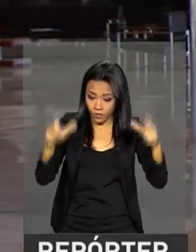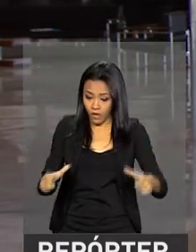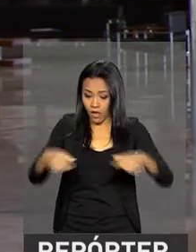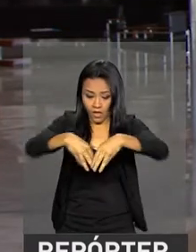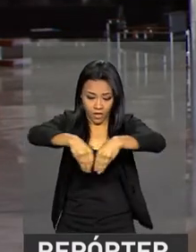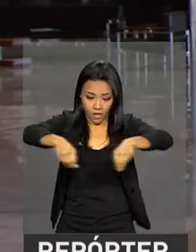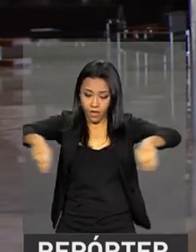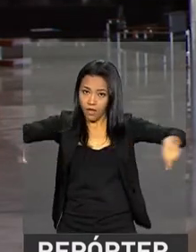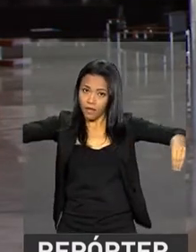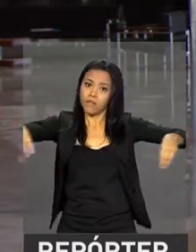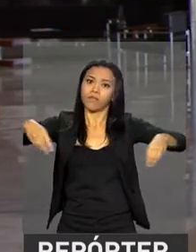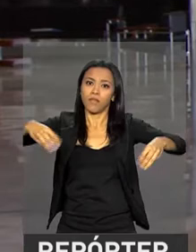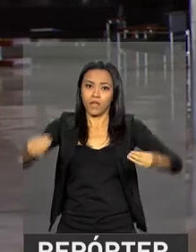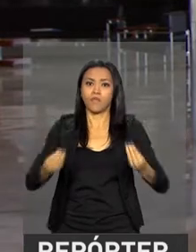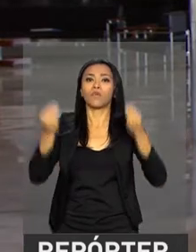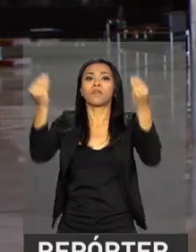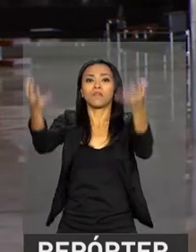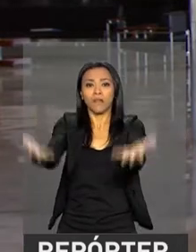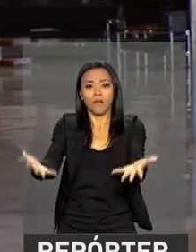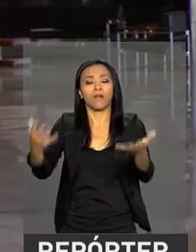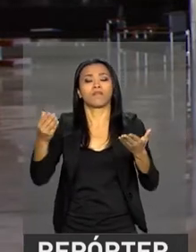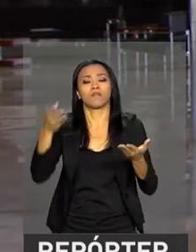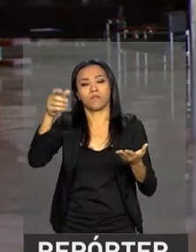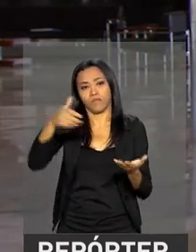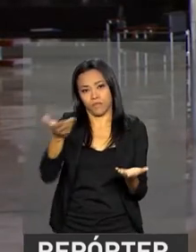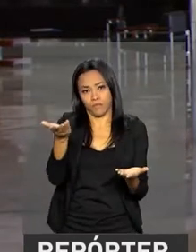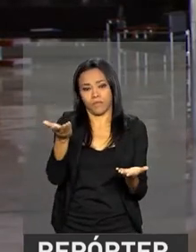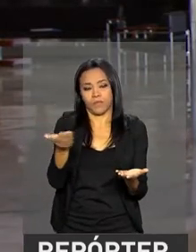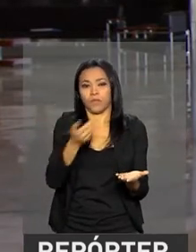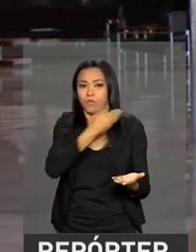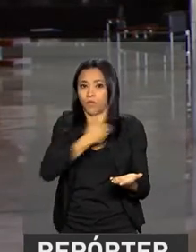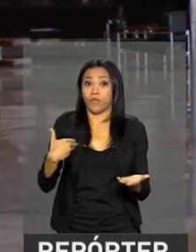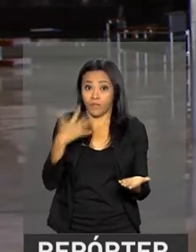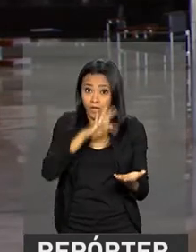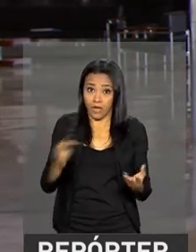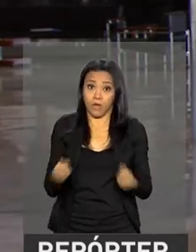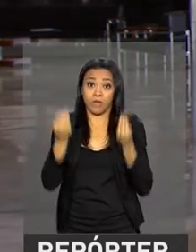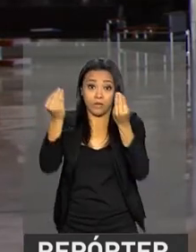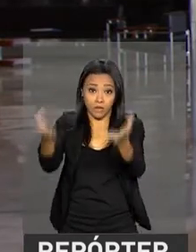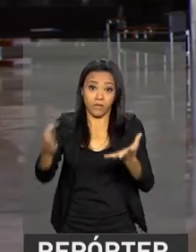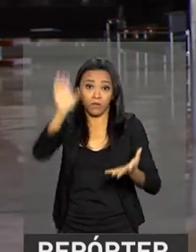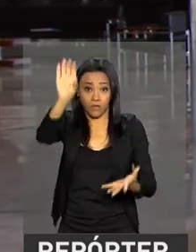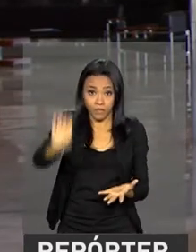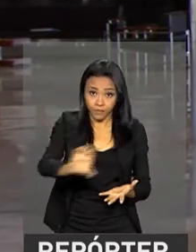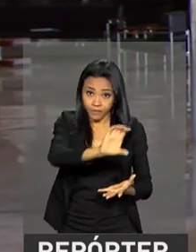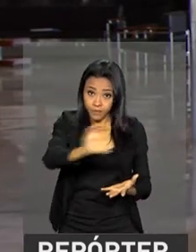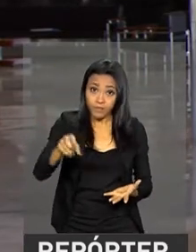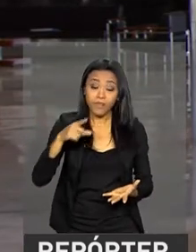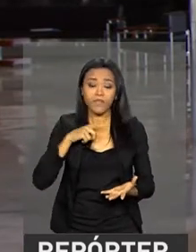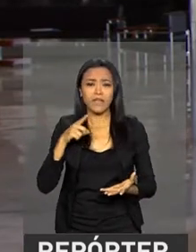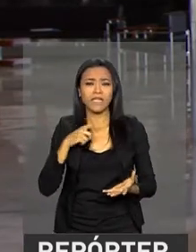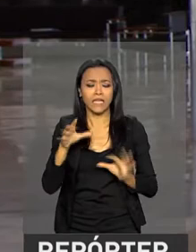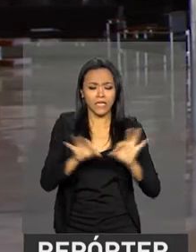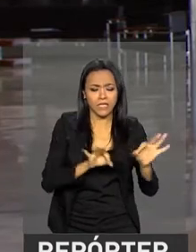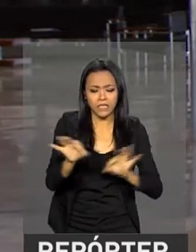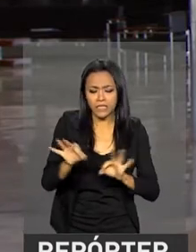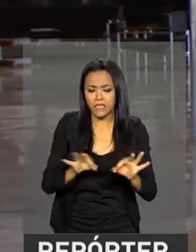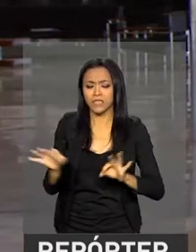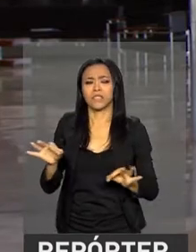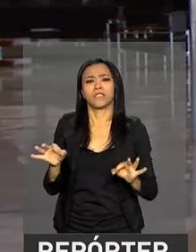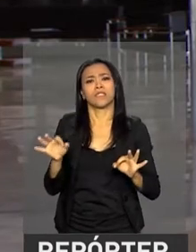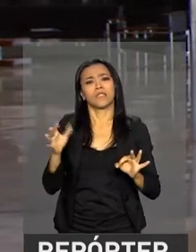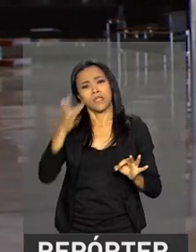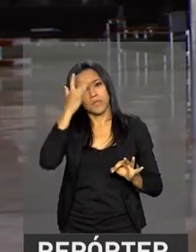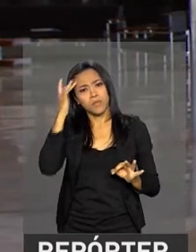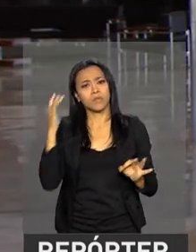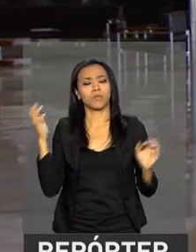espaço doado pela União, a Arquidiocese vai ter mais espaço, mais estrutura para acolher os romeiros e